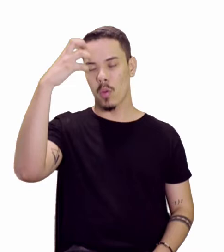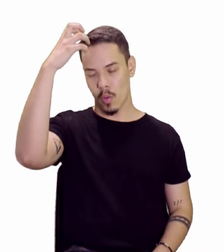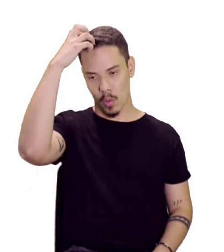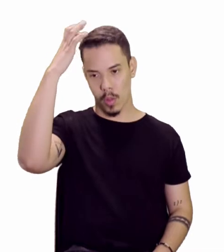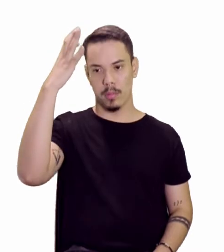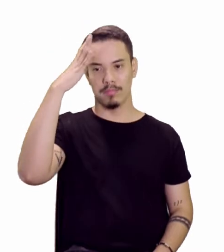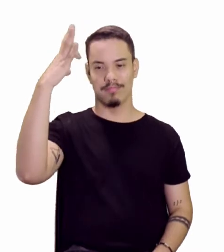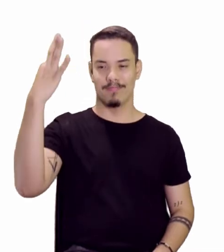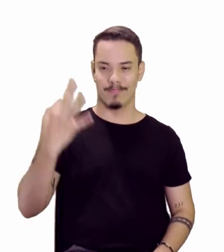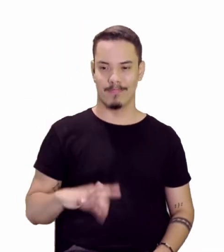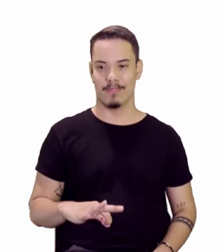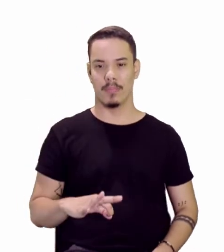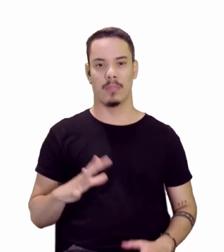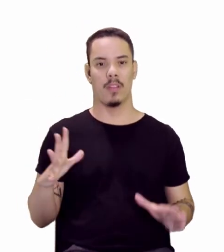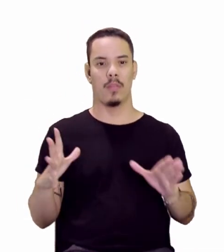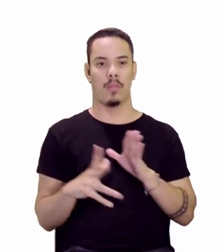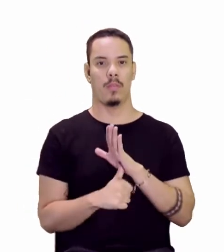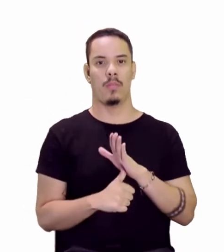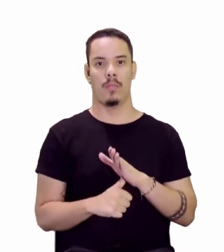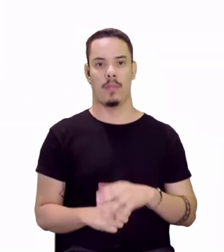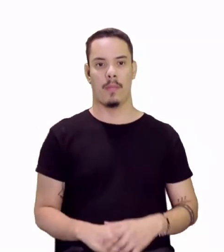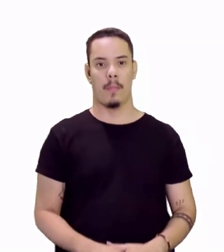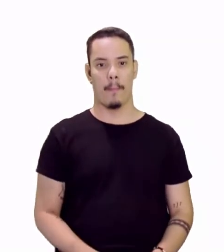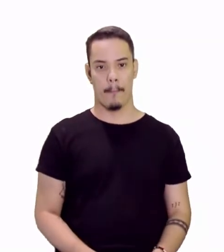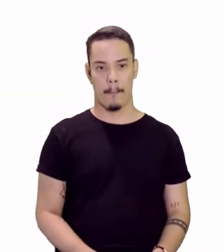estavam roubando dele, né? Pois é.